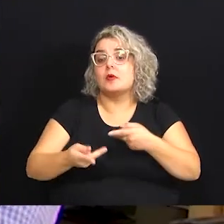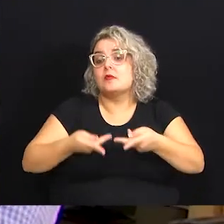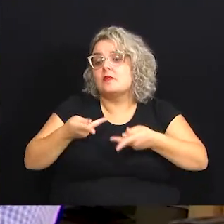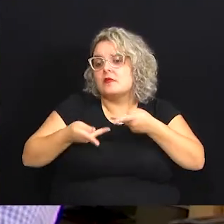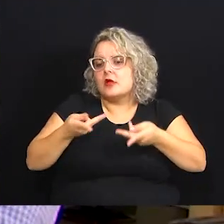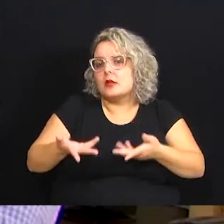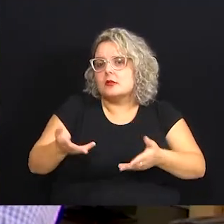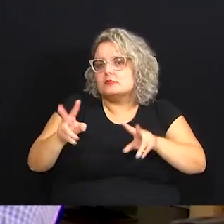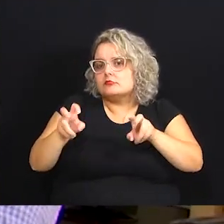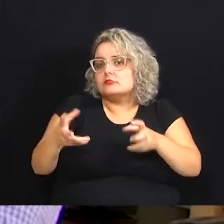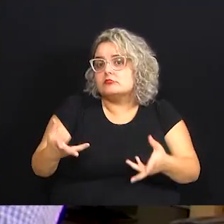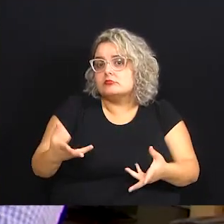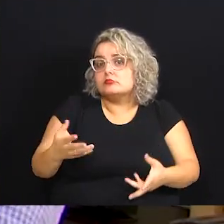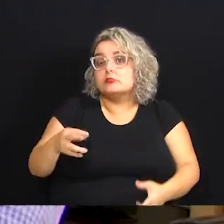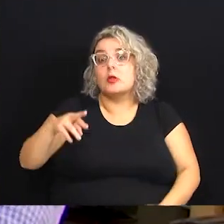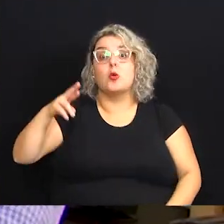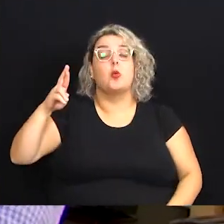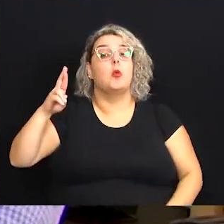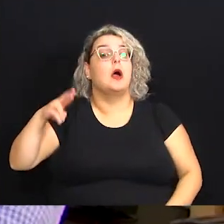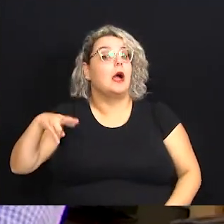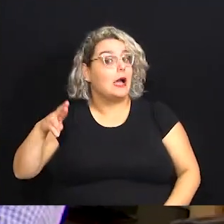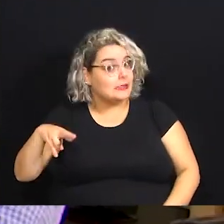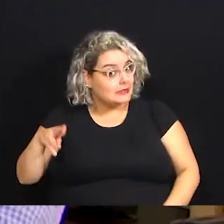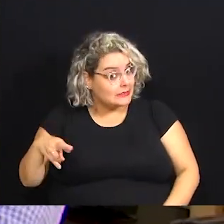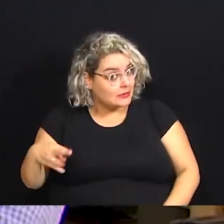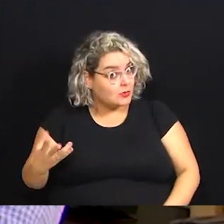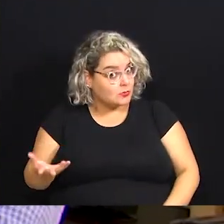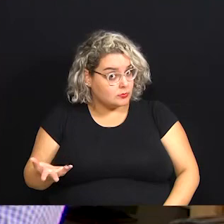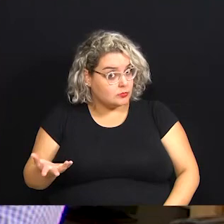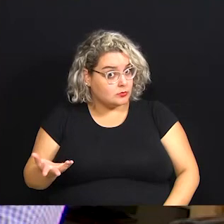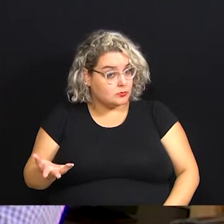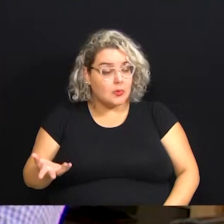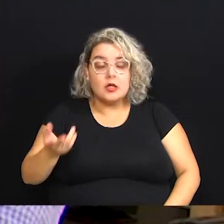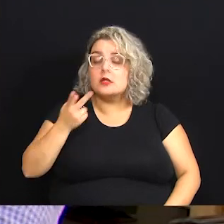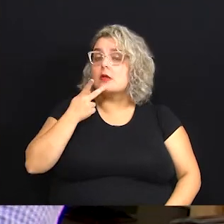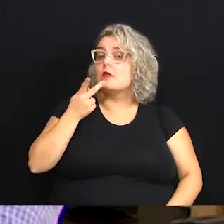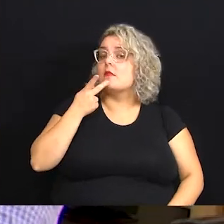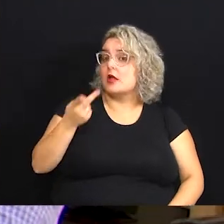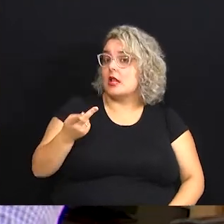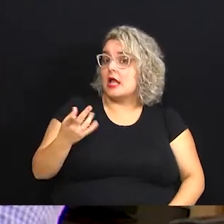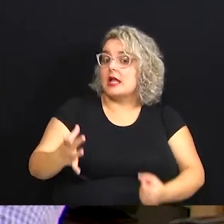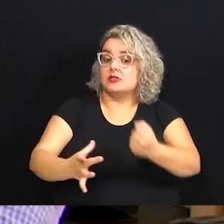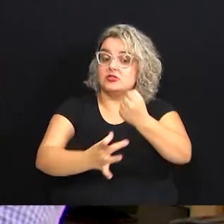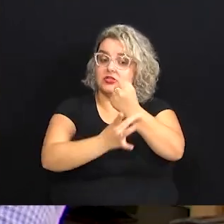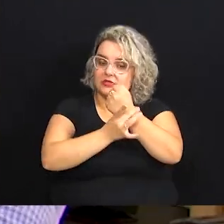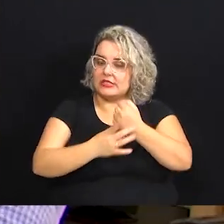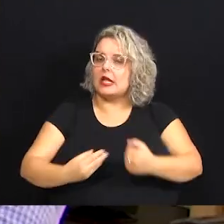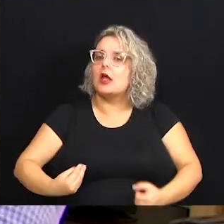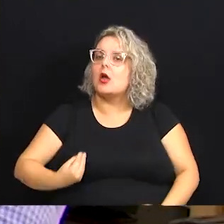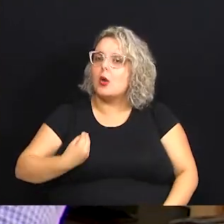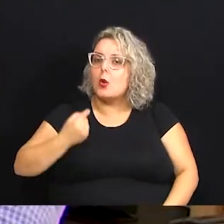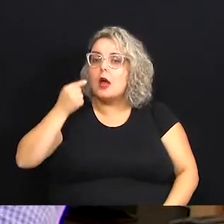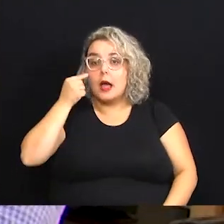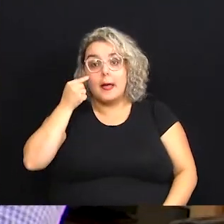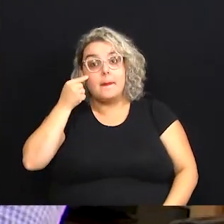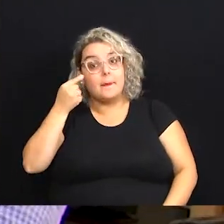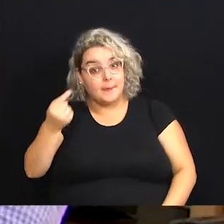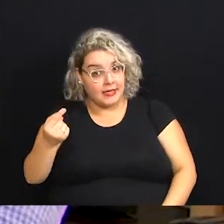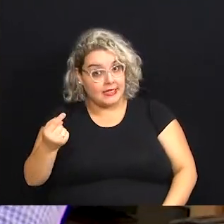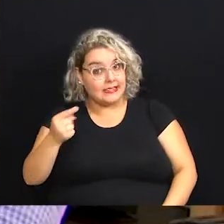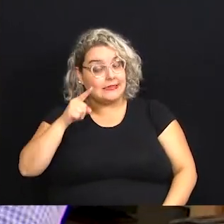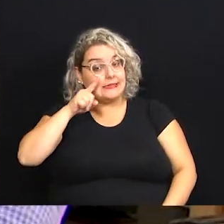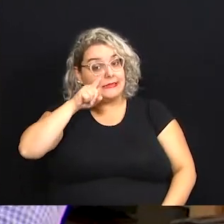desse assunto de uma forma racional. Então, falar de seguro de vida é pensar